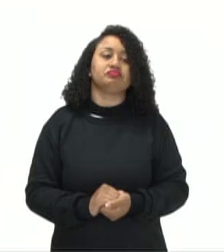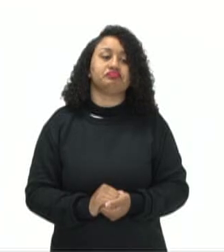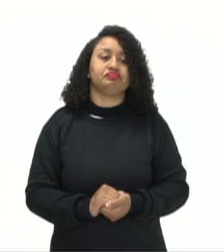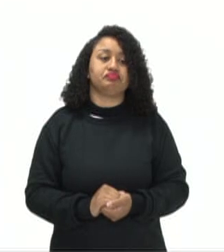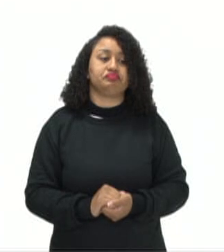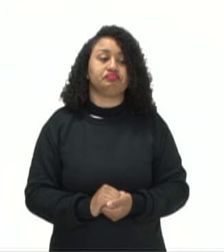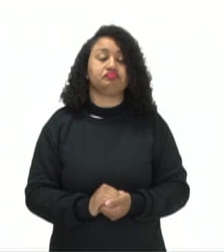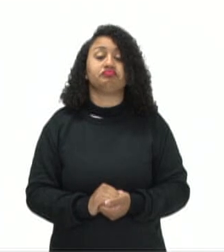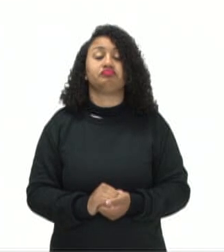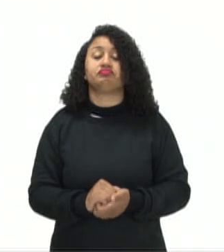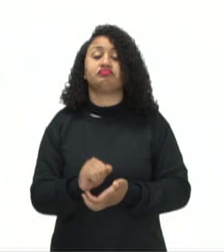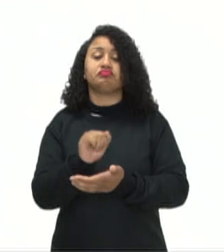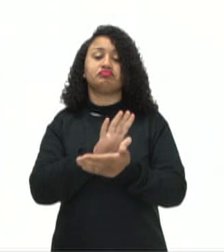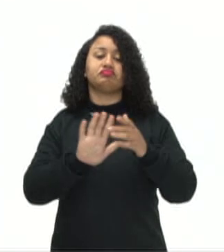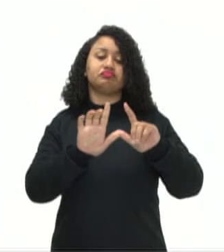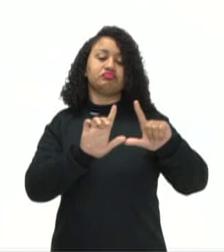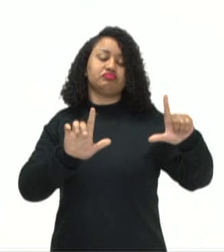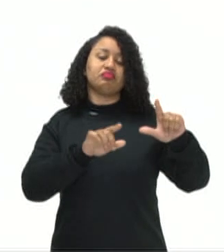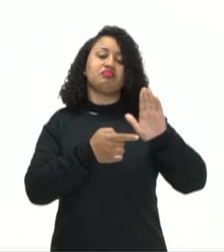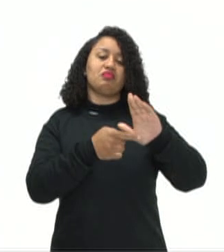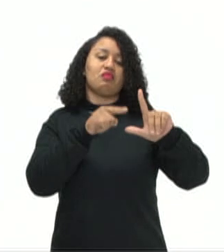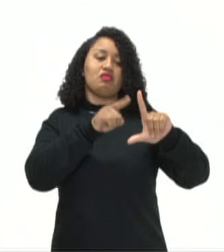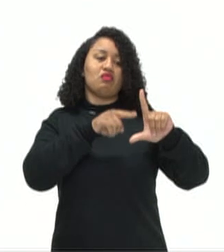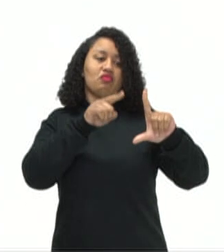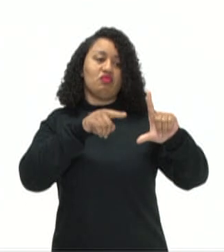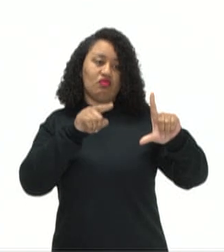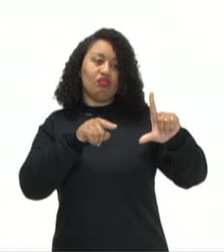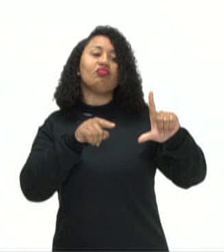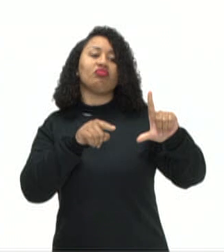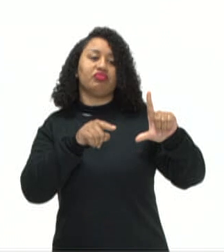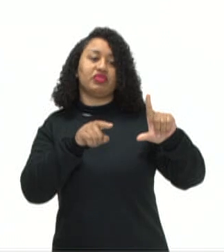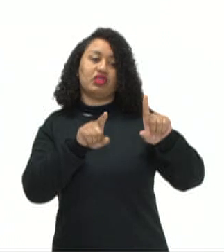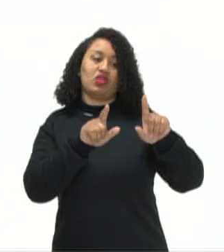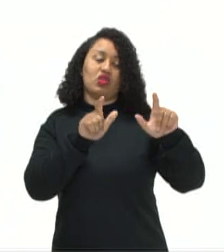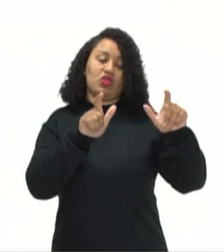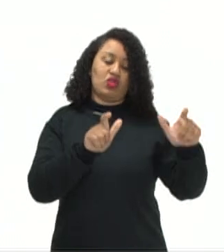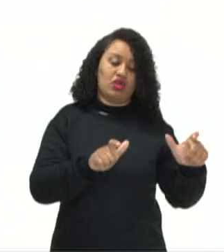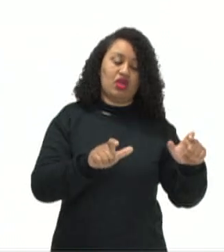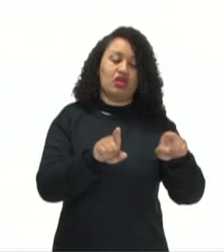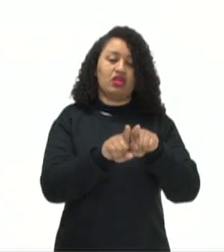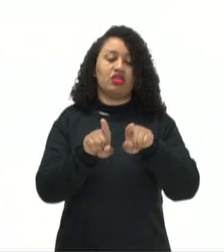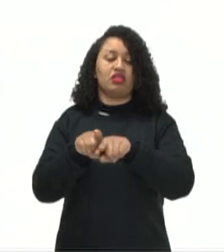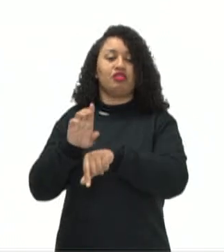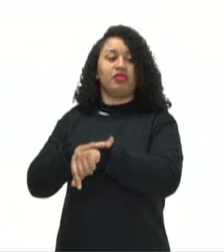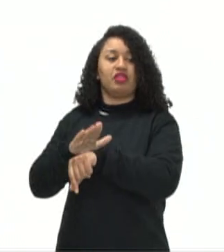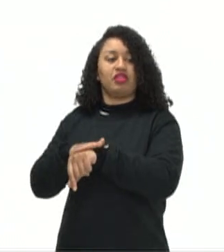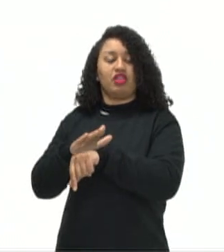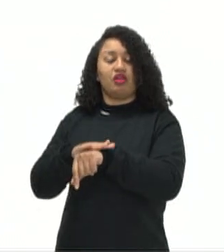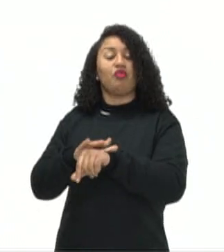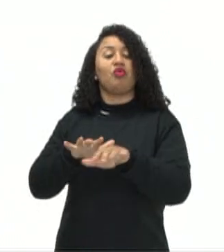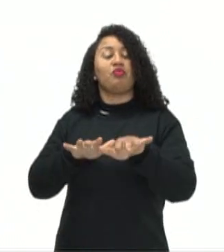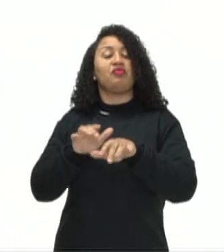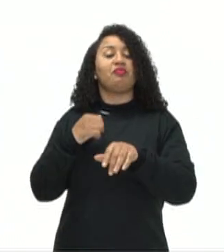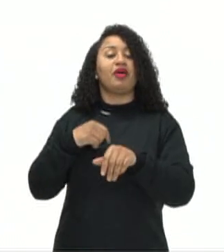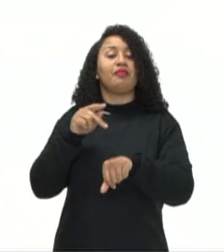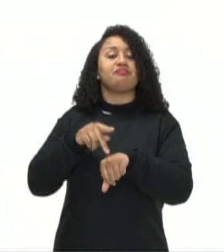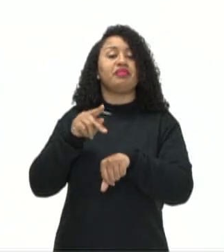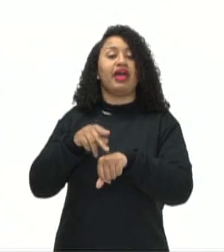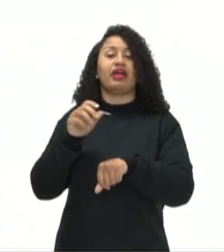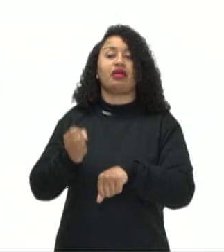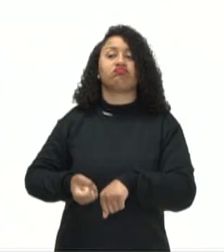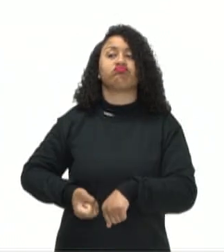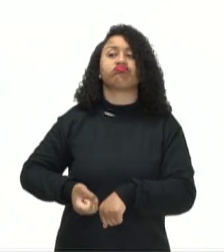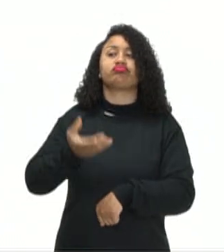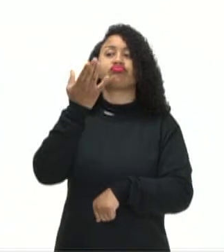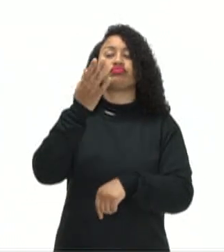A figura representa o gráfico posição e tempo do movimento de uma pedra que é lançada verticalmente para